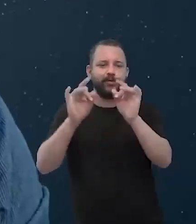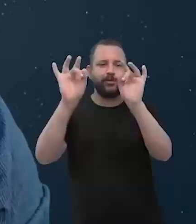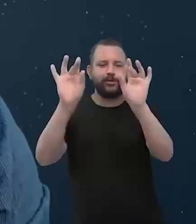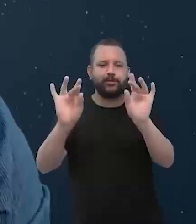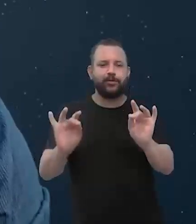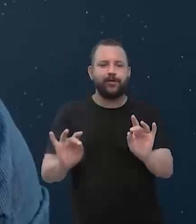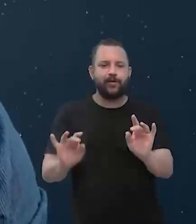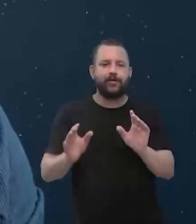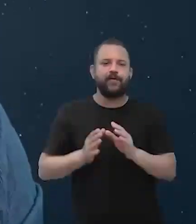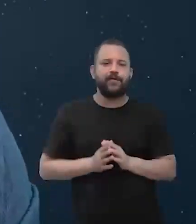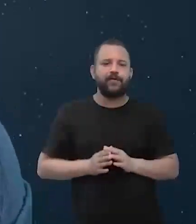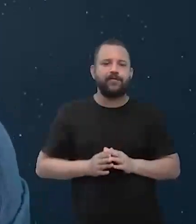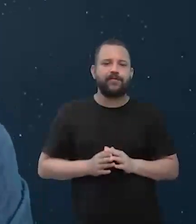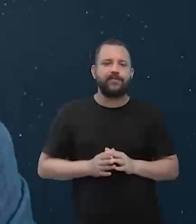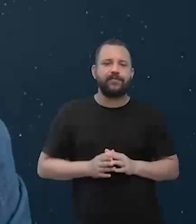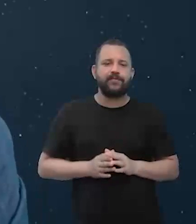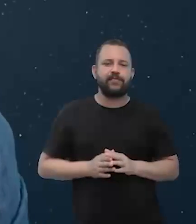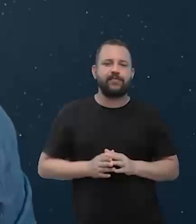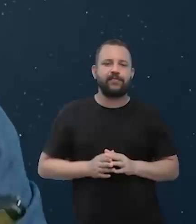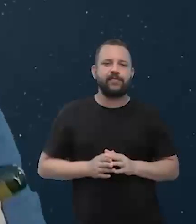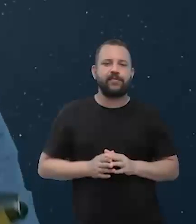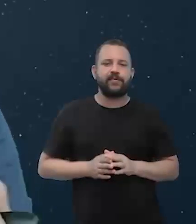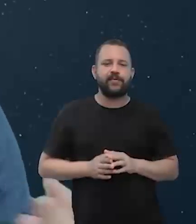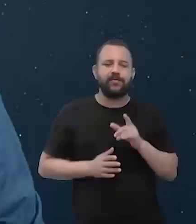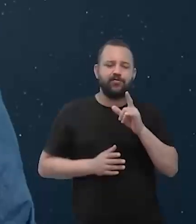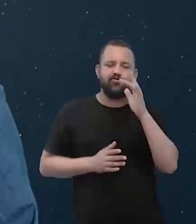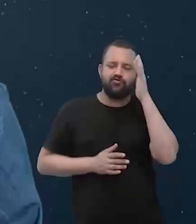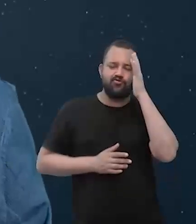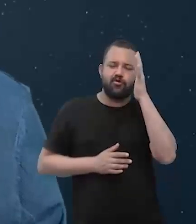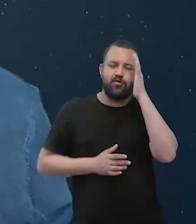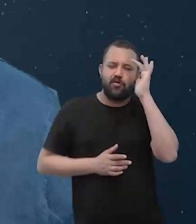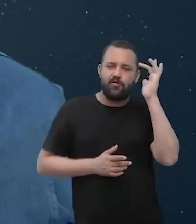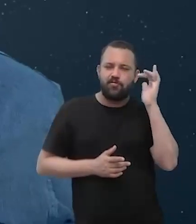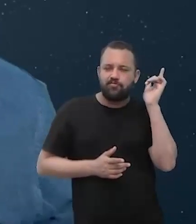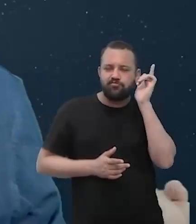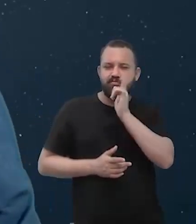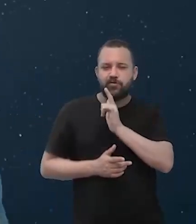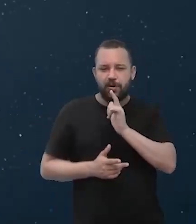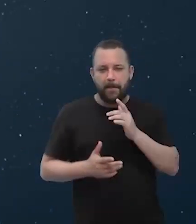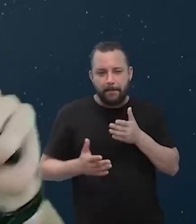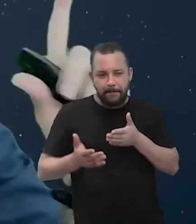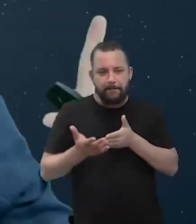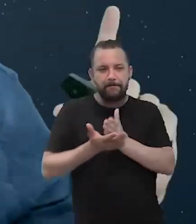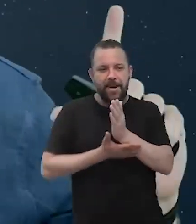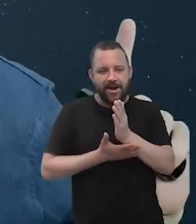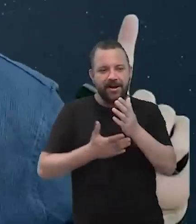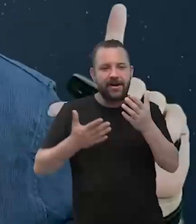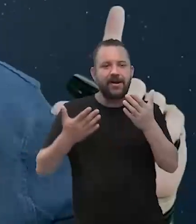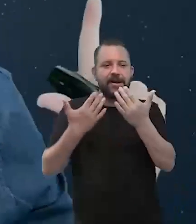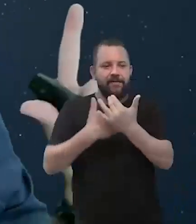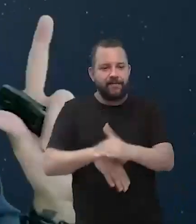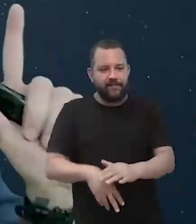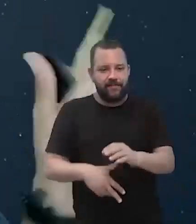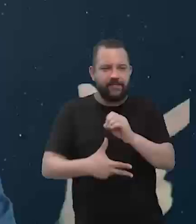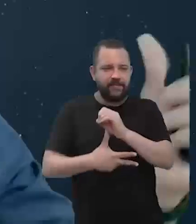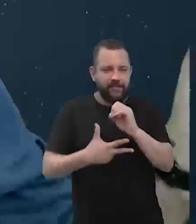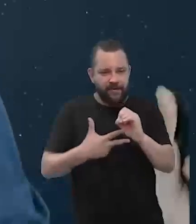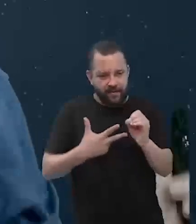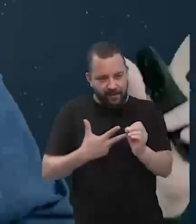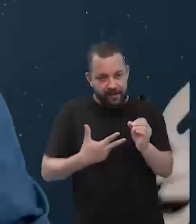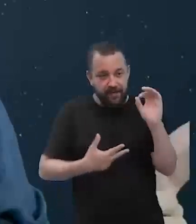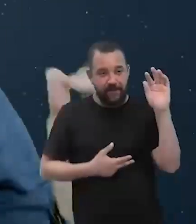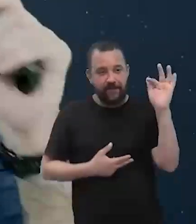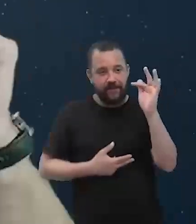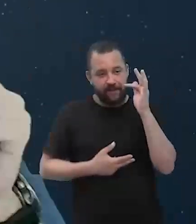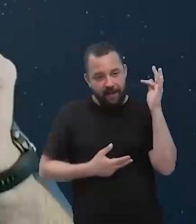à realização do teu sonho, que é a sua aprovação no vestibular da Federal. E não é qualquer faculdade não, tá? Ô